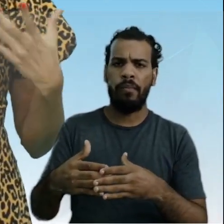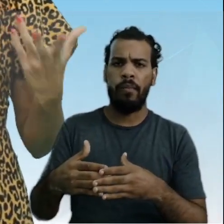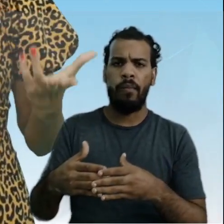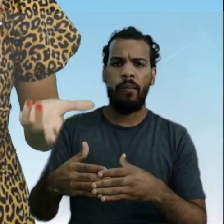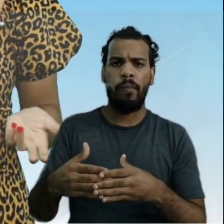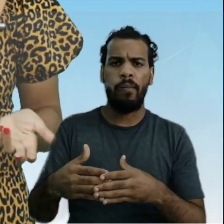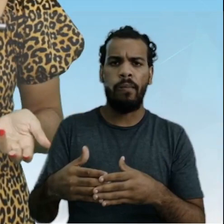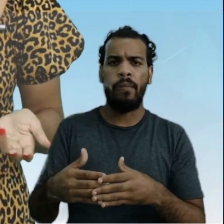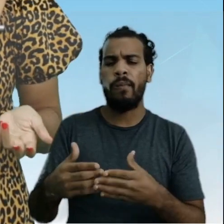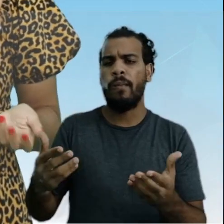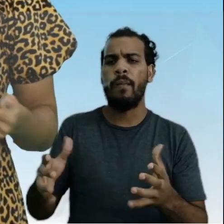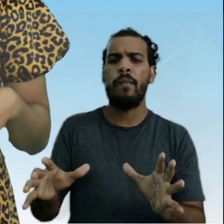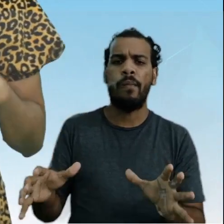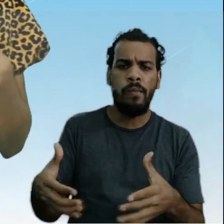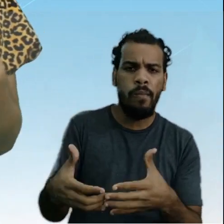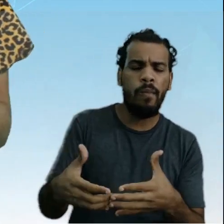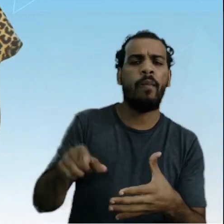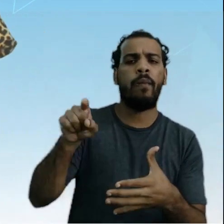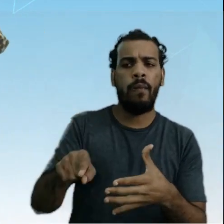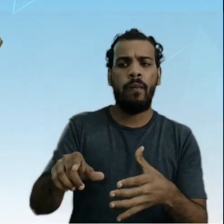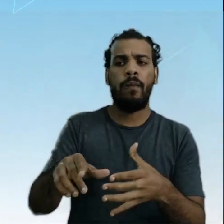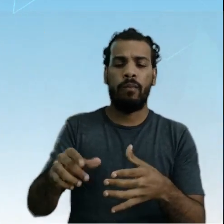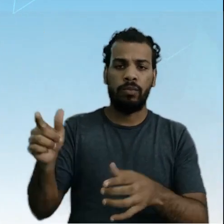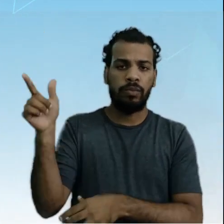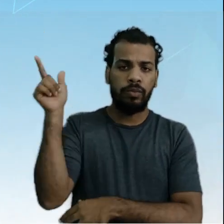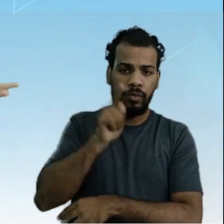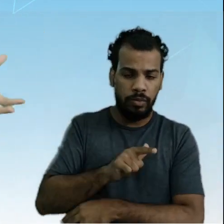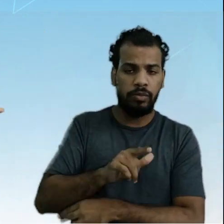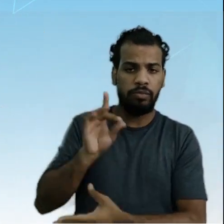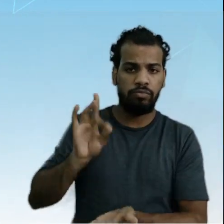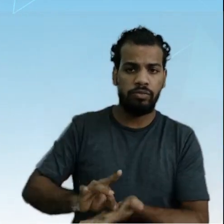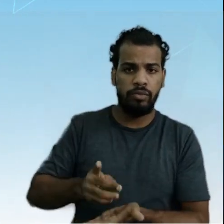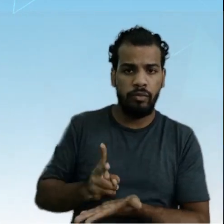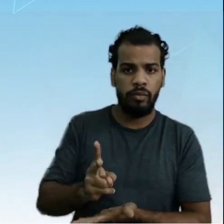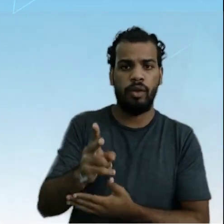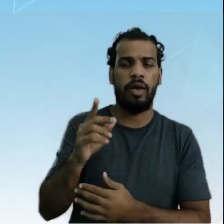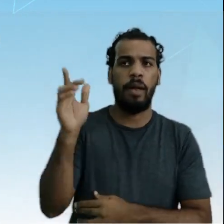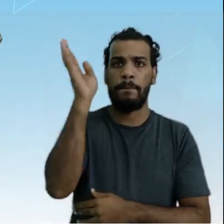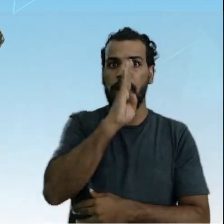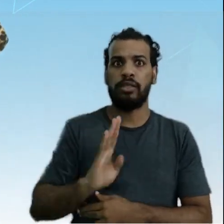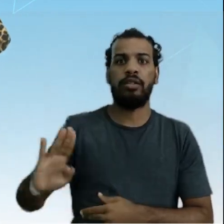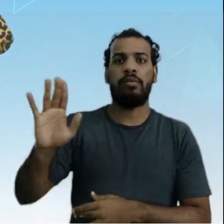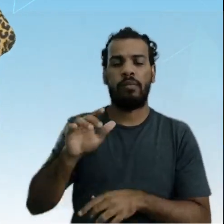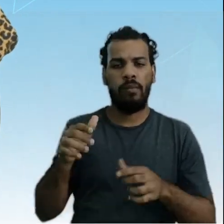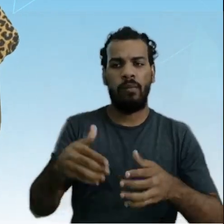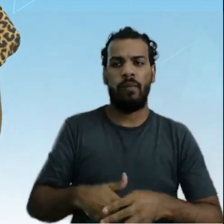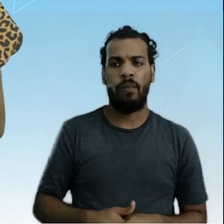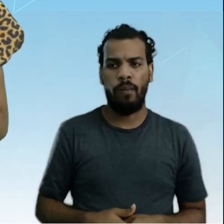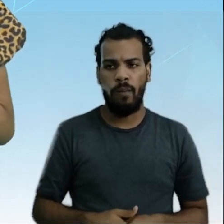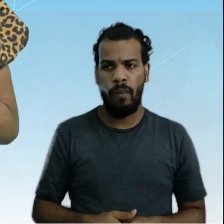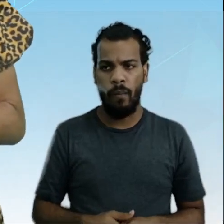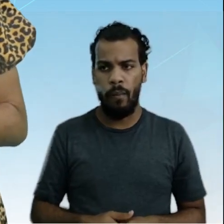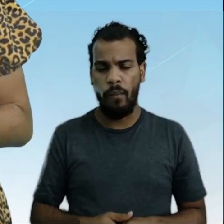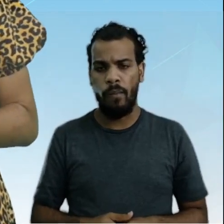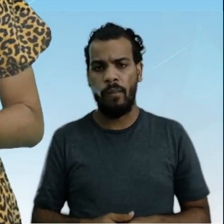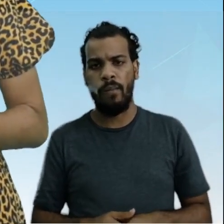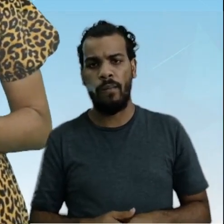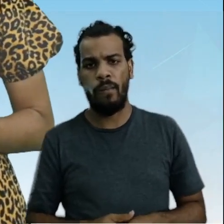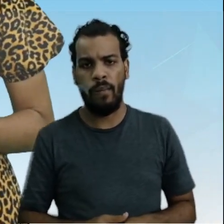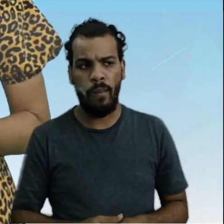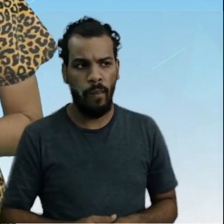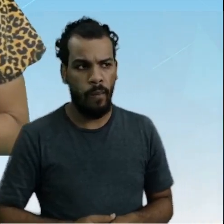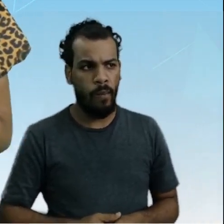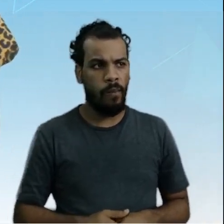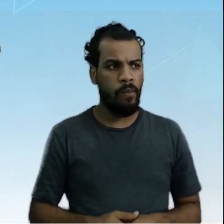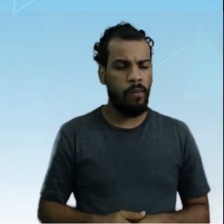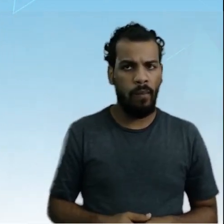se tornou uma banda, consolidou-se e ganhou o Brasil. Uma coisa interessante eu gostaria de lembrar, professor, essa questão